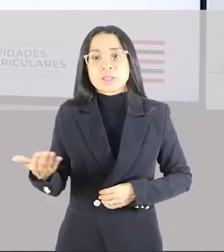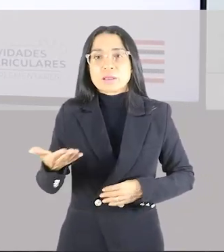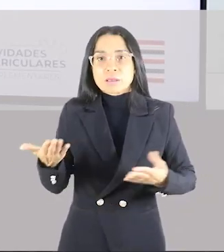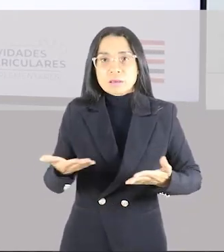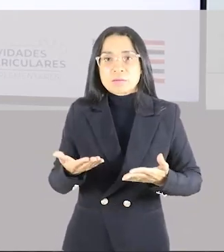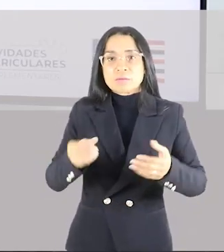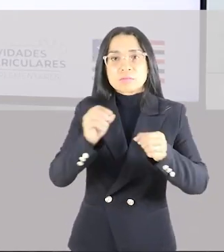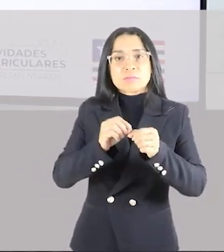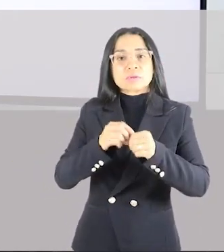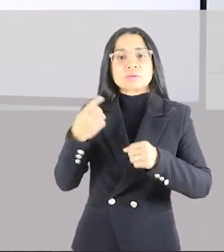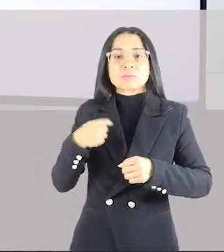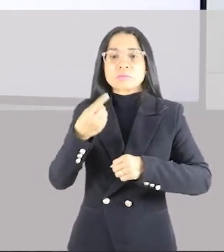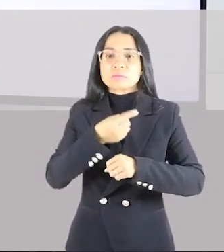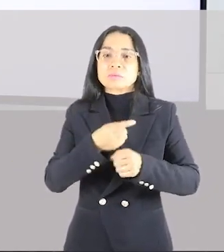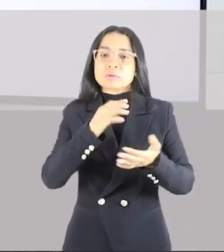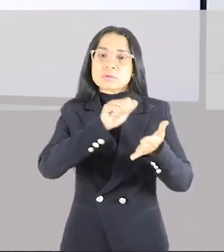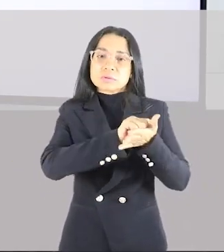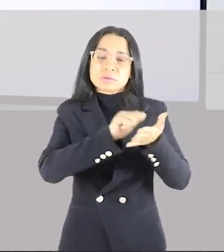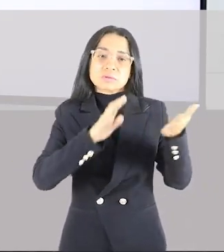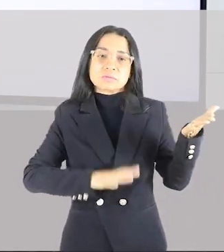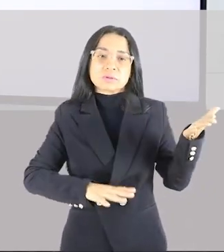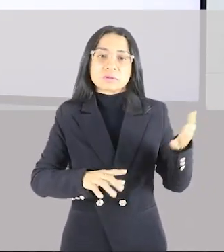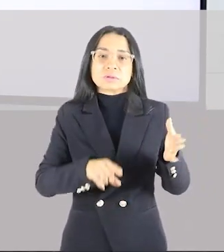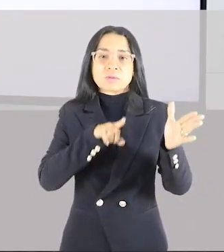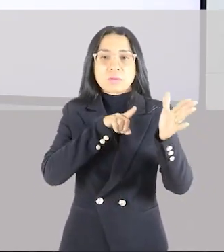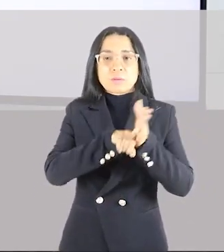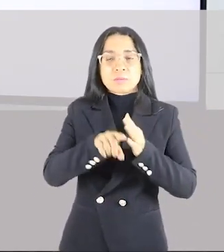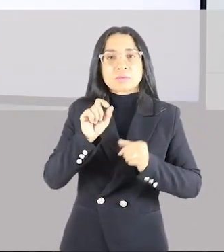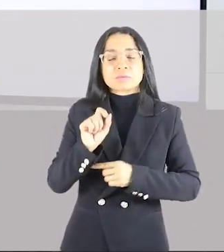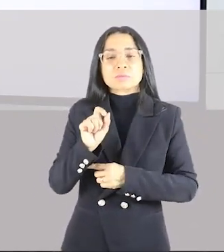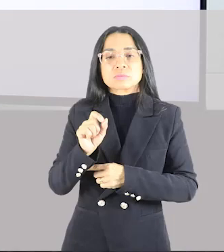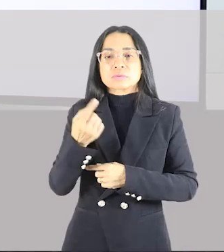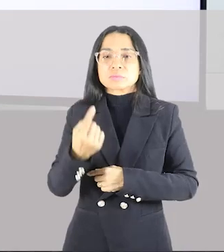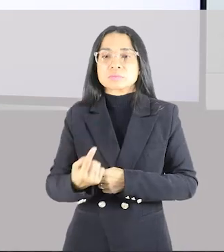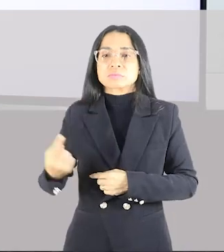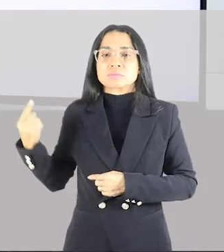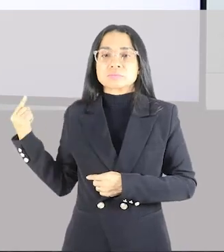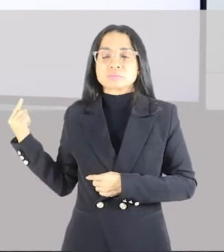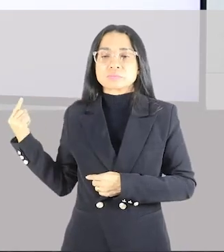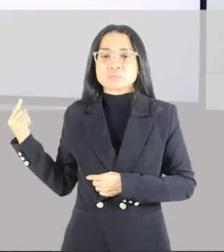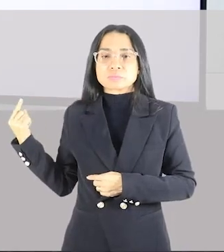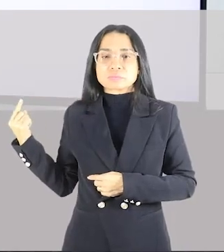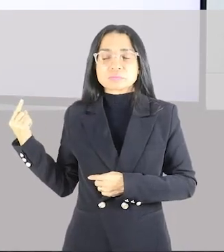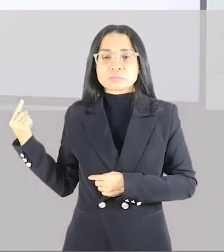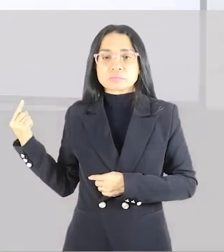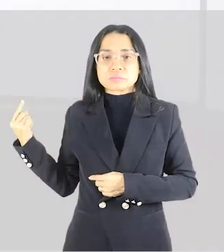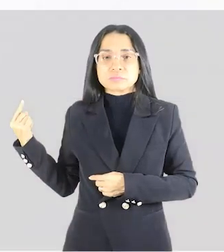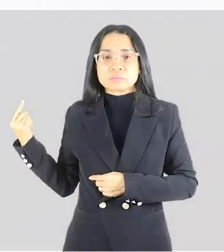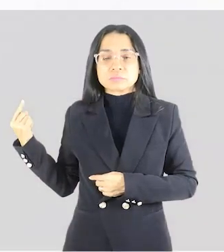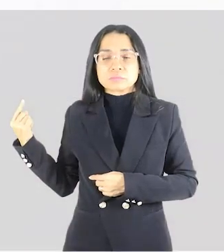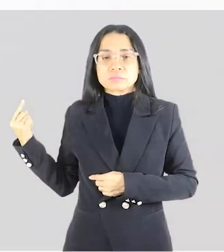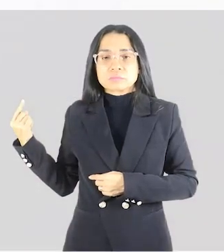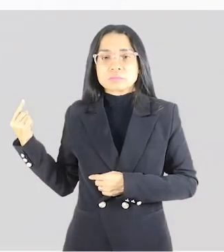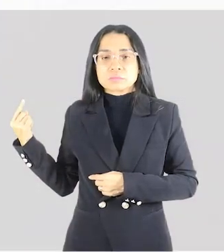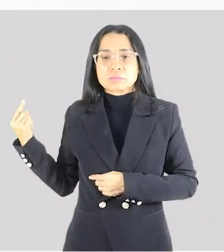exercício. Tá? Aqui é uma questão, né, da